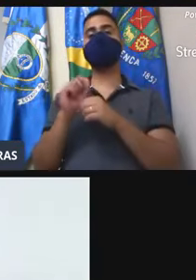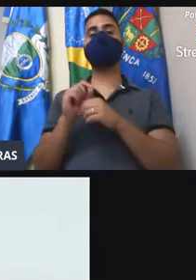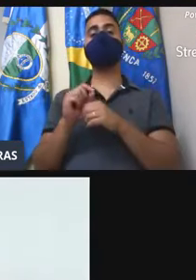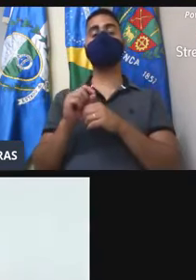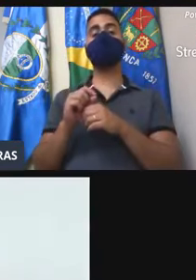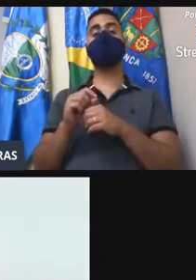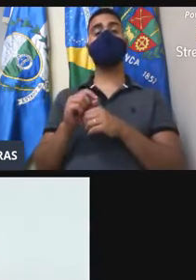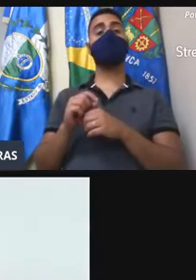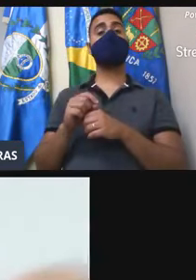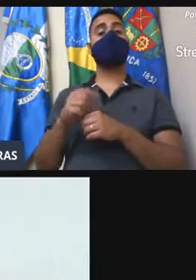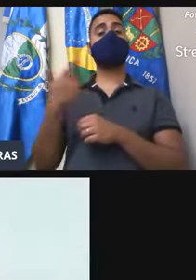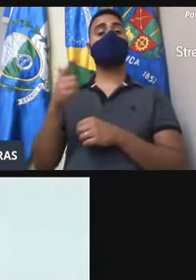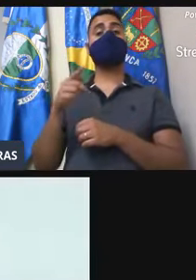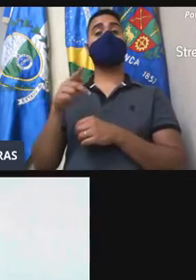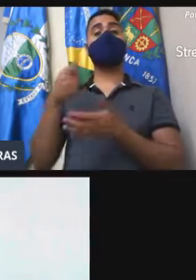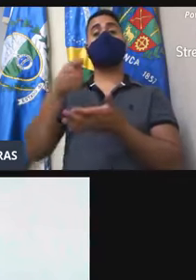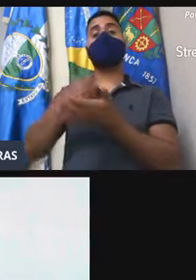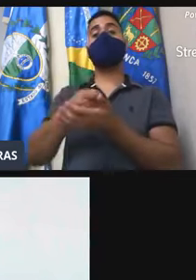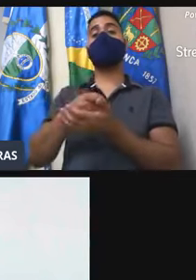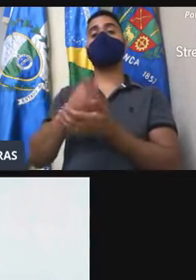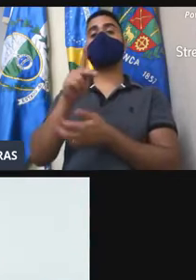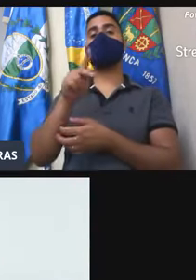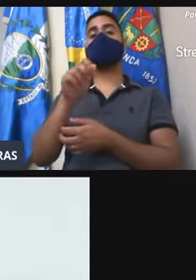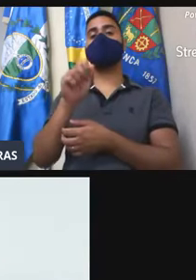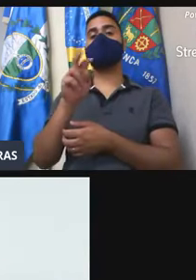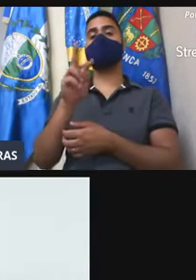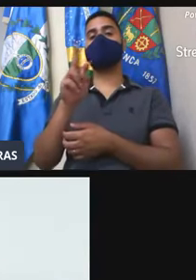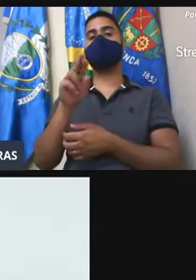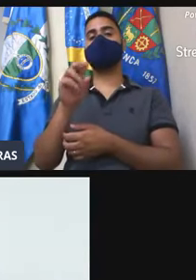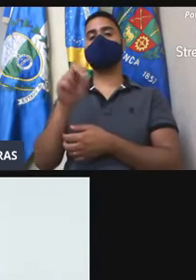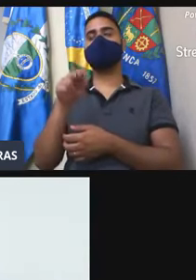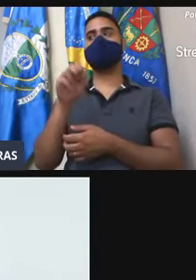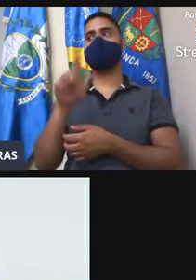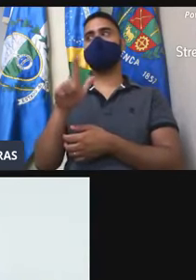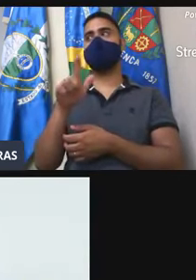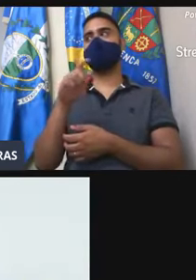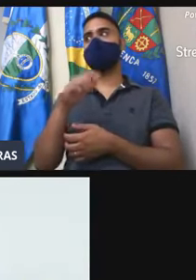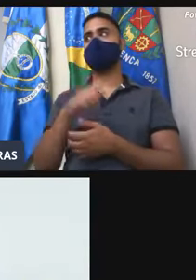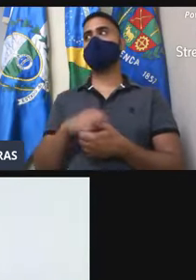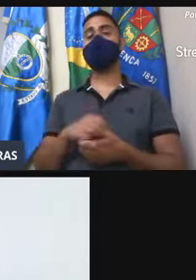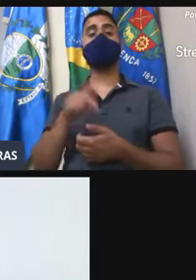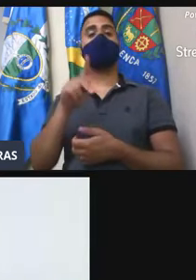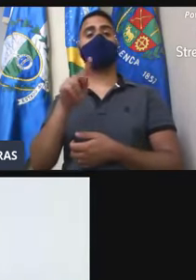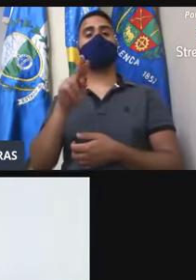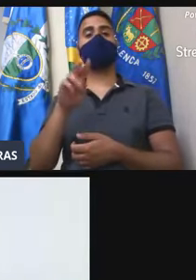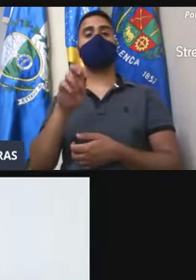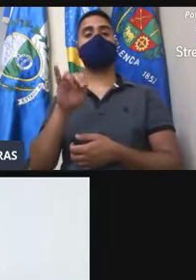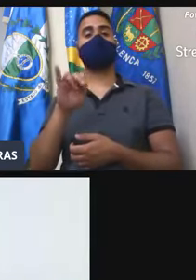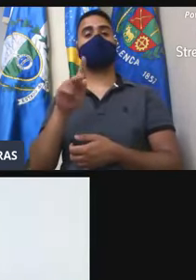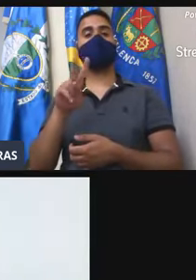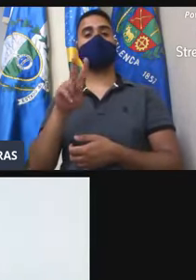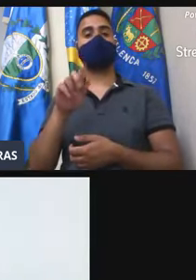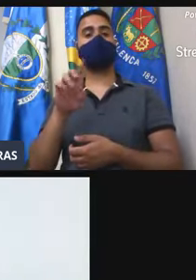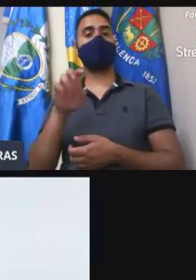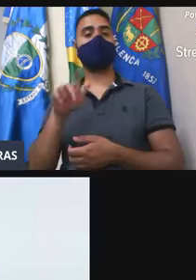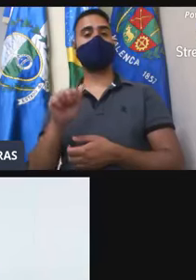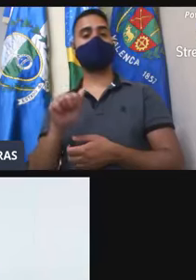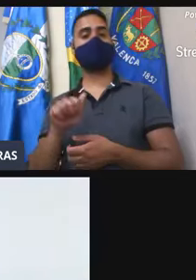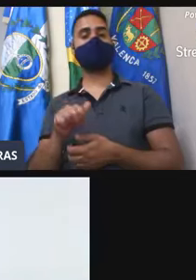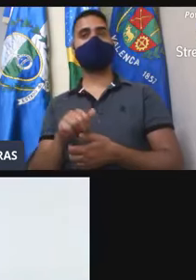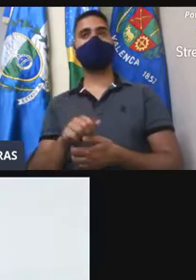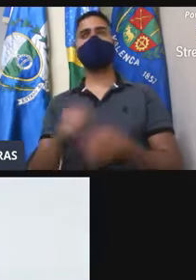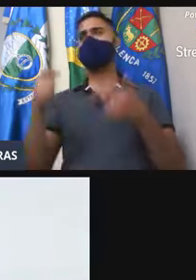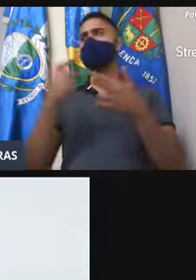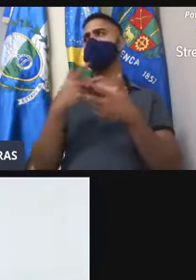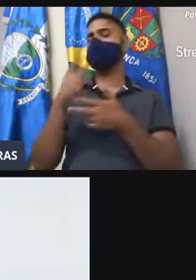município suspender o pagamento do patronal do Instituto de Previdência do município, do Prev Valença. É uma coisa assim que